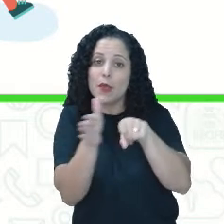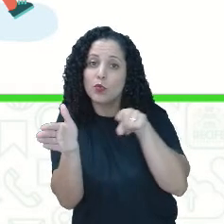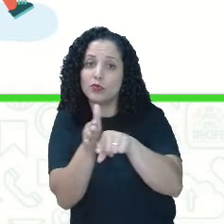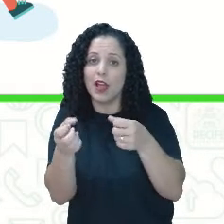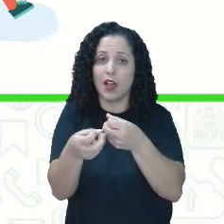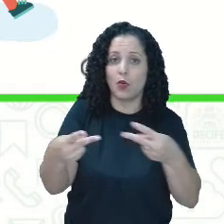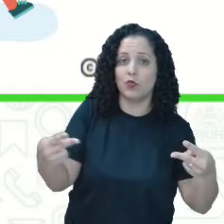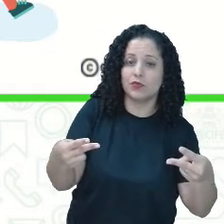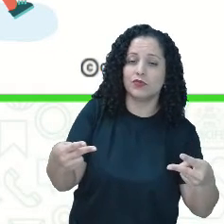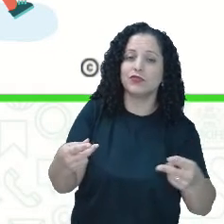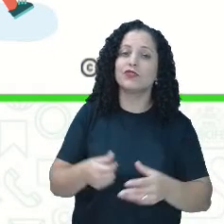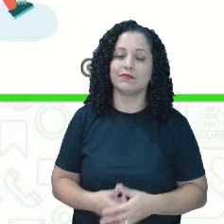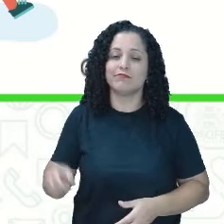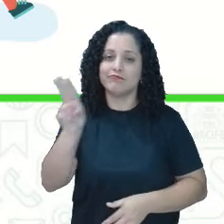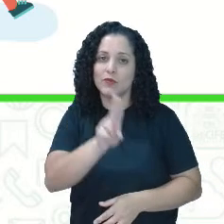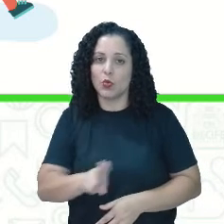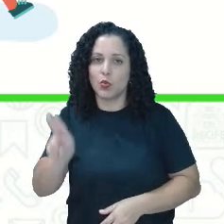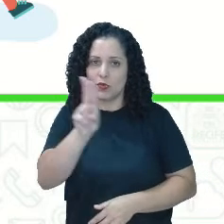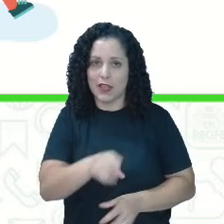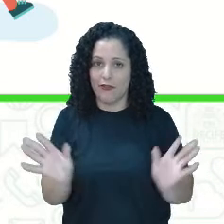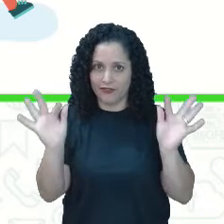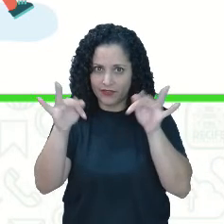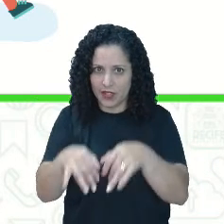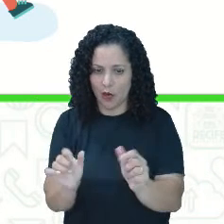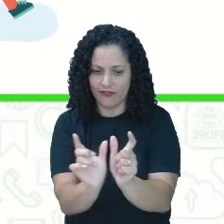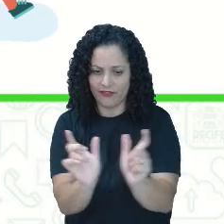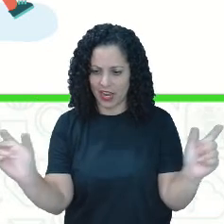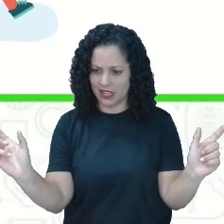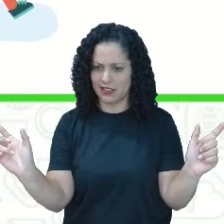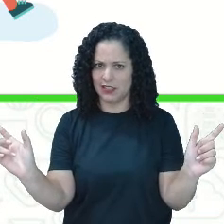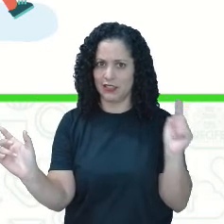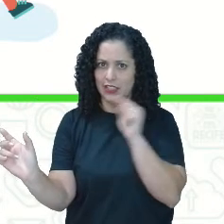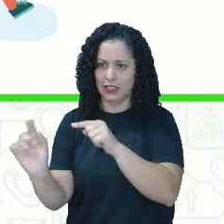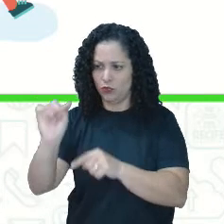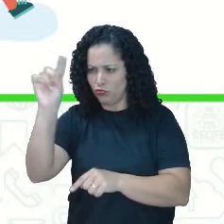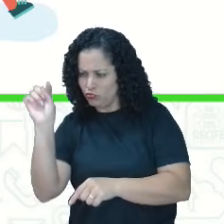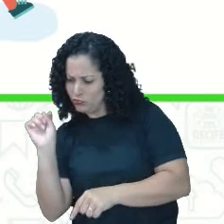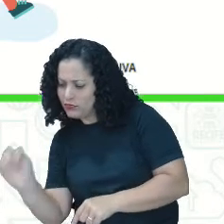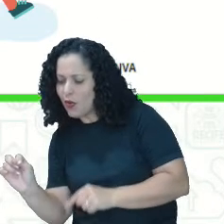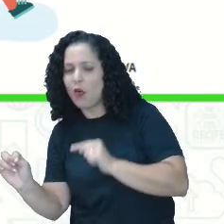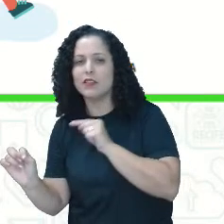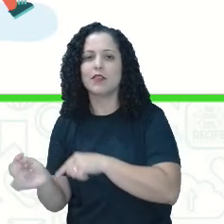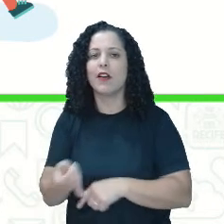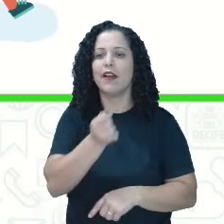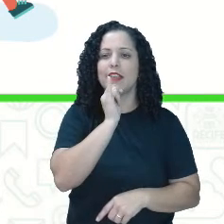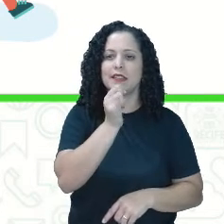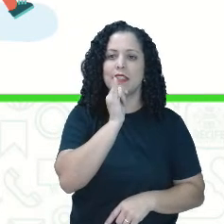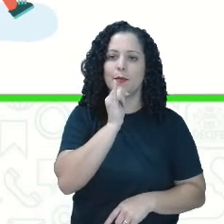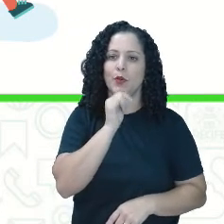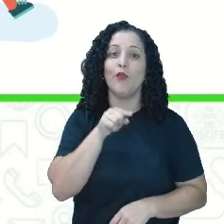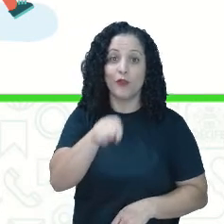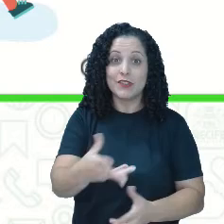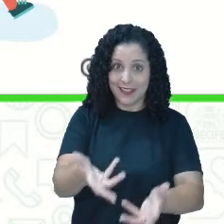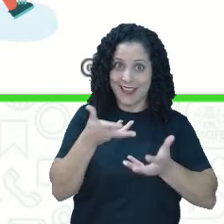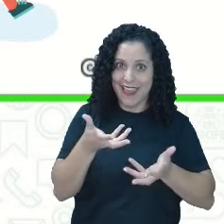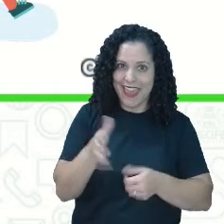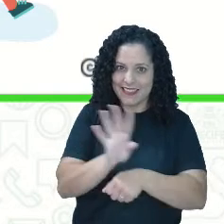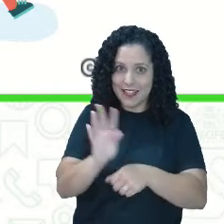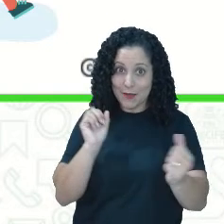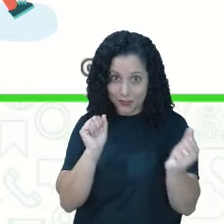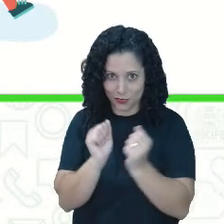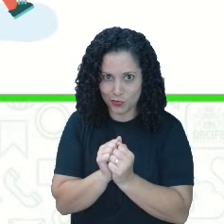perguntar, utiliza-se no final das frases diretas ou indiretas livre. Exemplos. Quer ir ao cinema